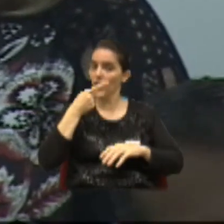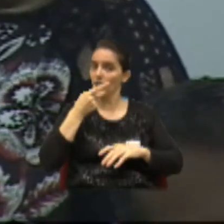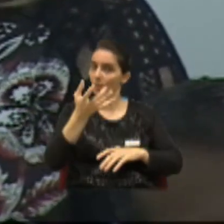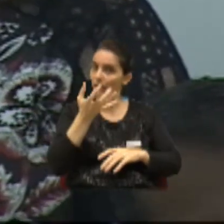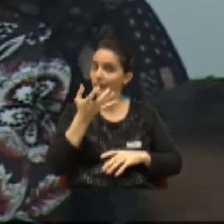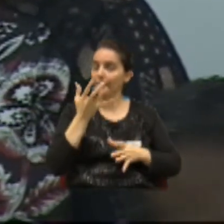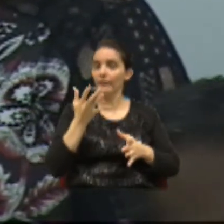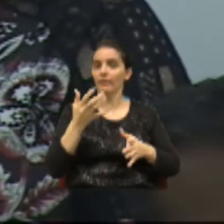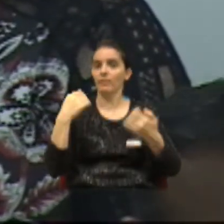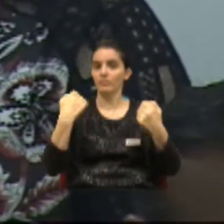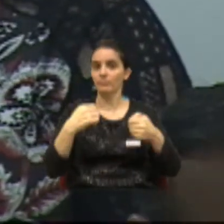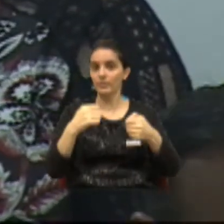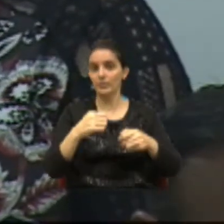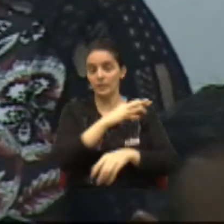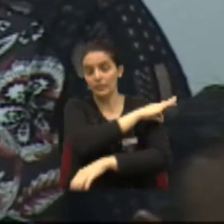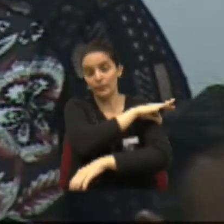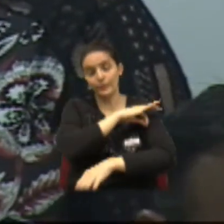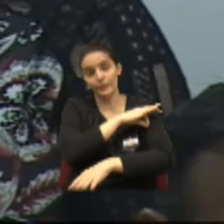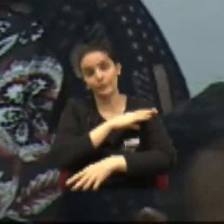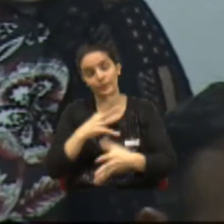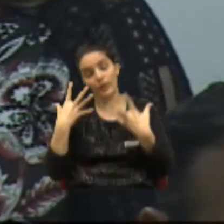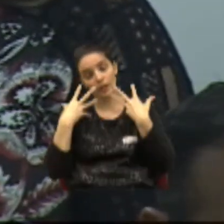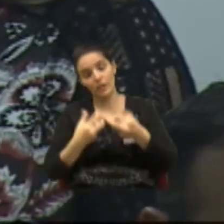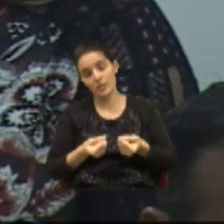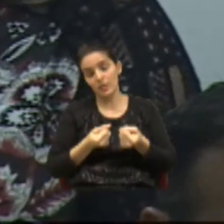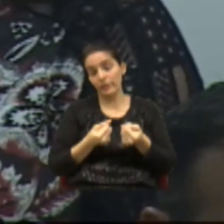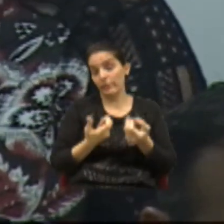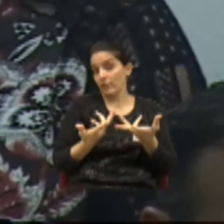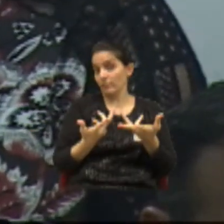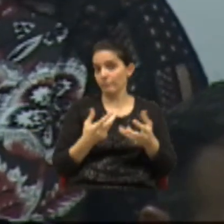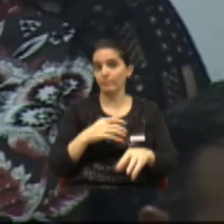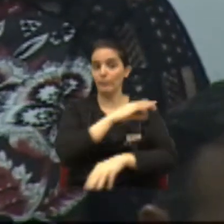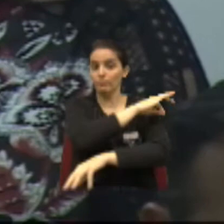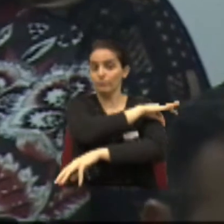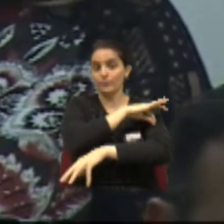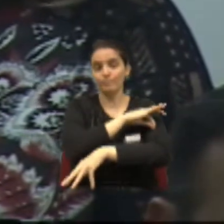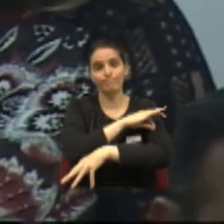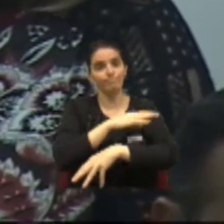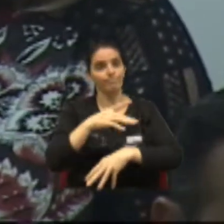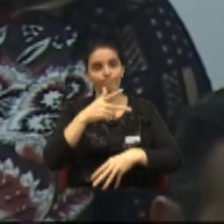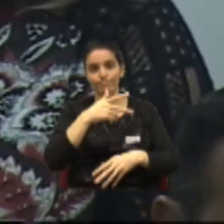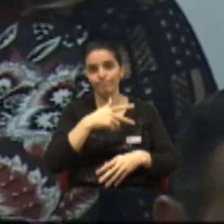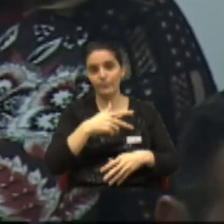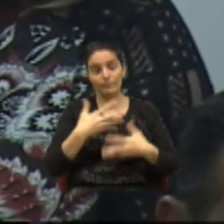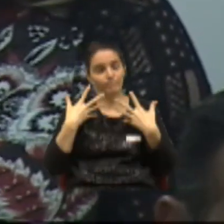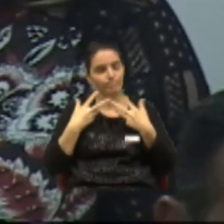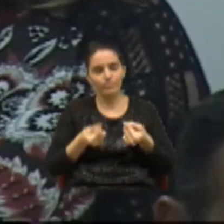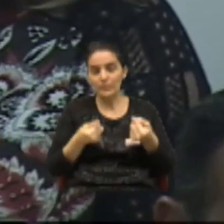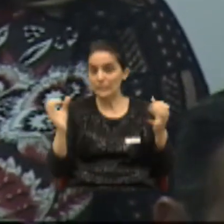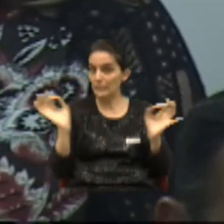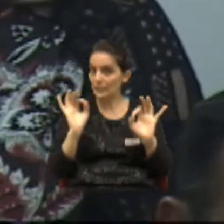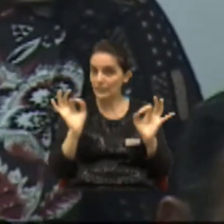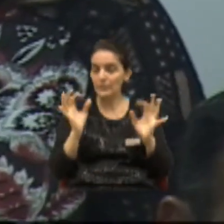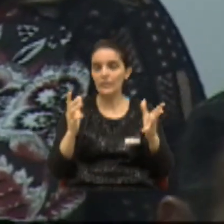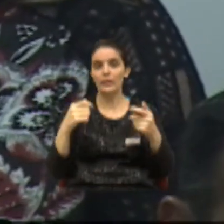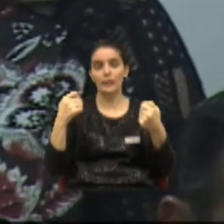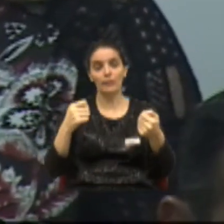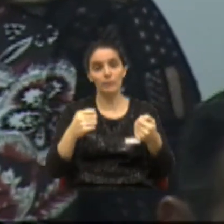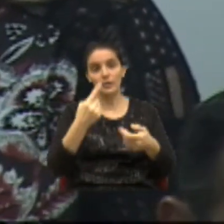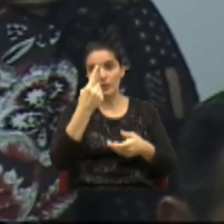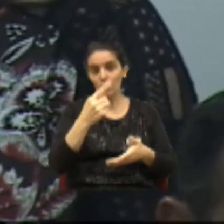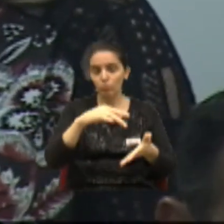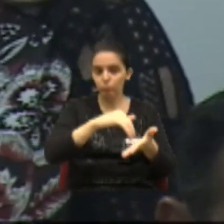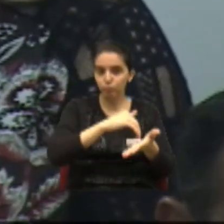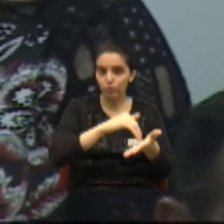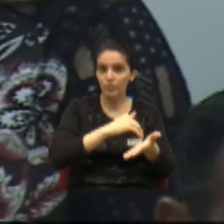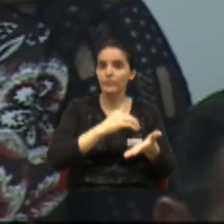Agora o que está faltando é ser o prefeito ouvir, que ele tem um certo problema em ouvir, mas ele precisa ouvir e realmente colocar um secretário na